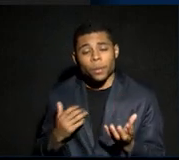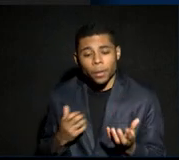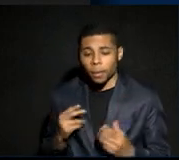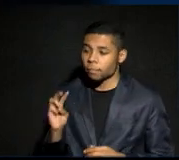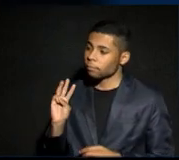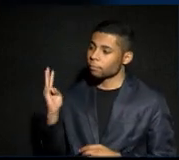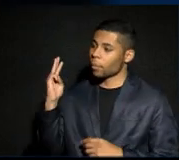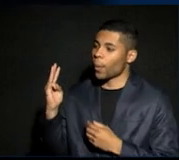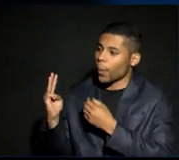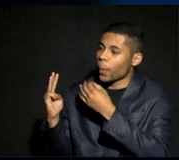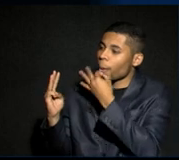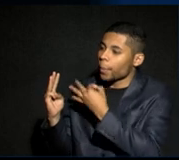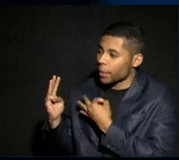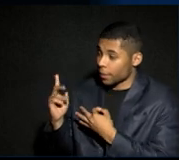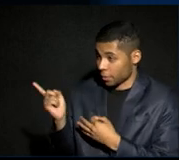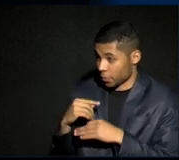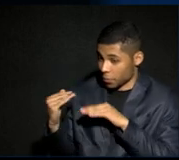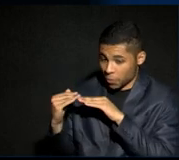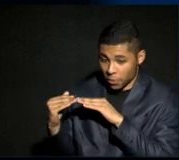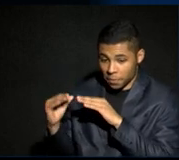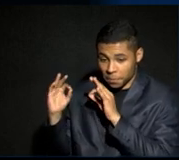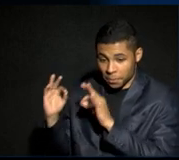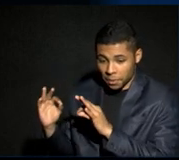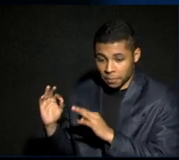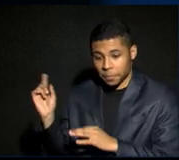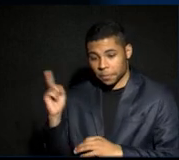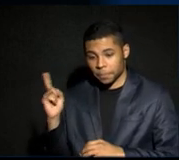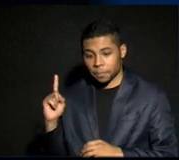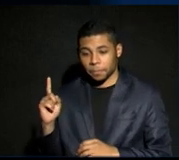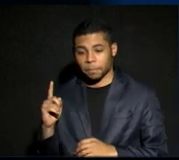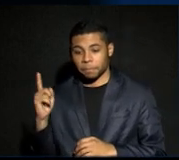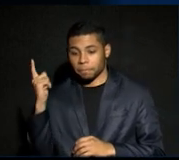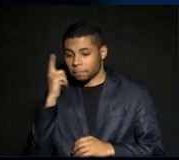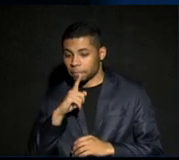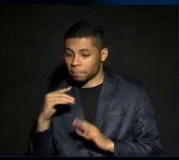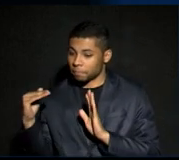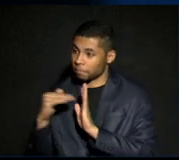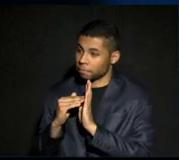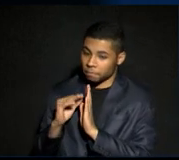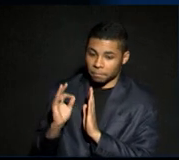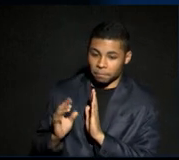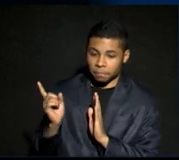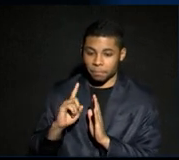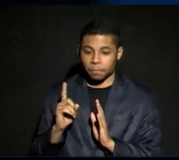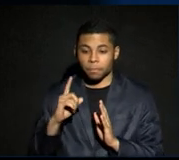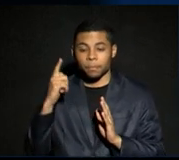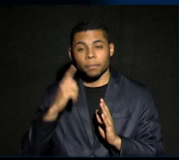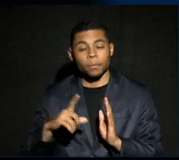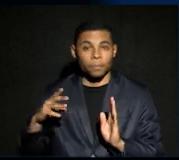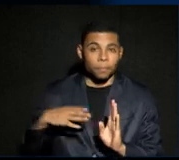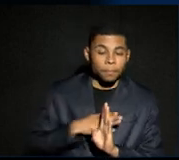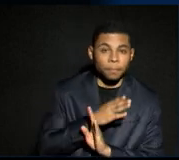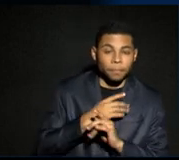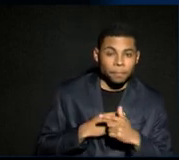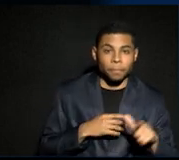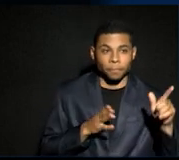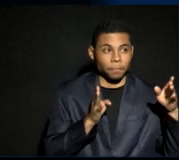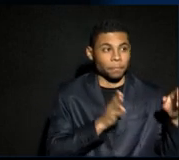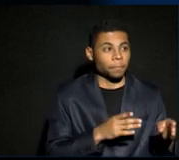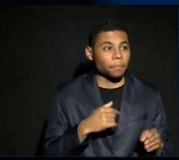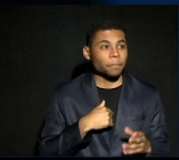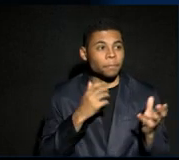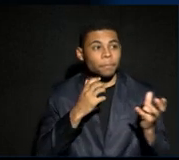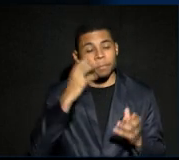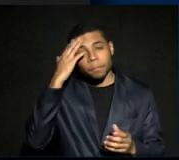vocês, se vocês concordam, se vocês acham, de fato, que esse aperto chegou ao fim. E aí, por outro lado, eu